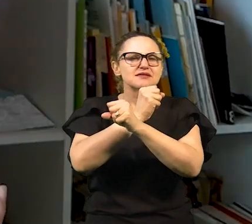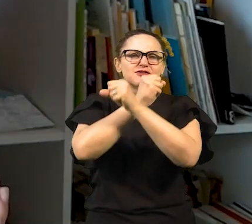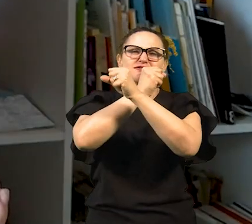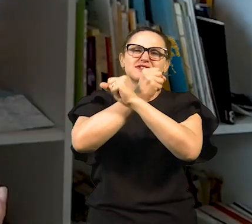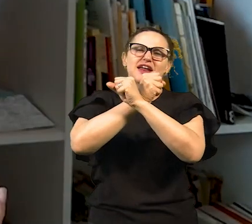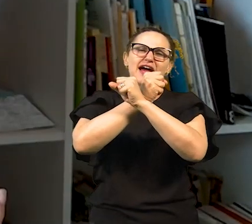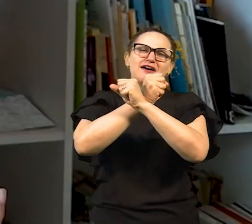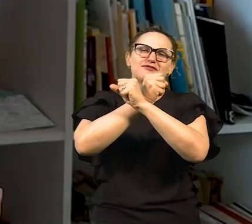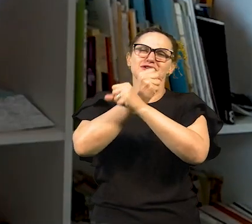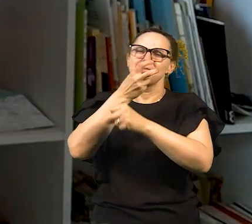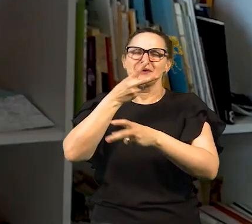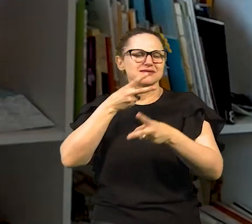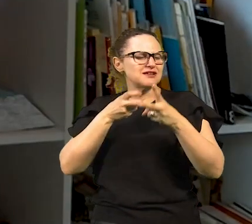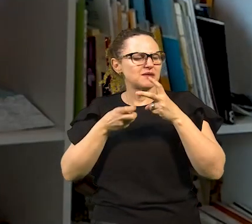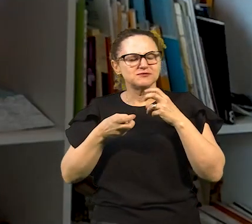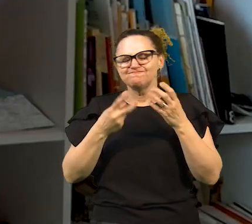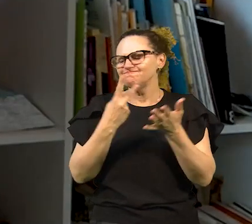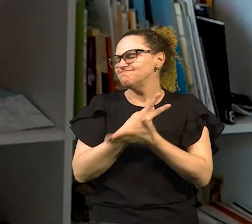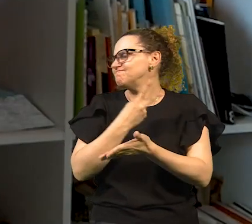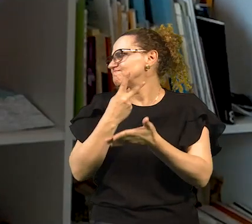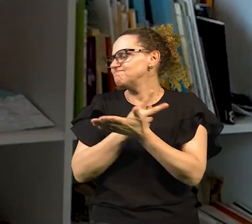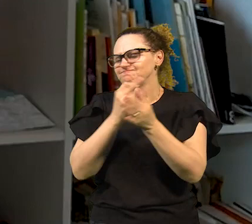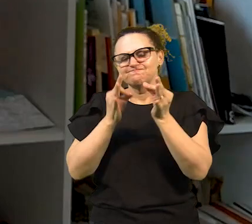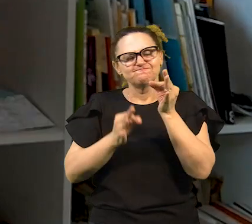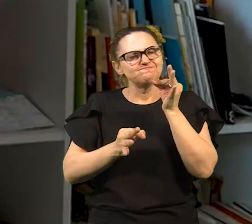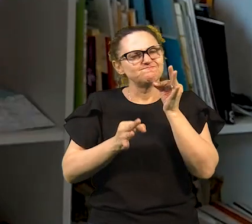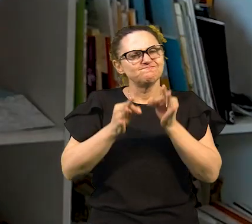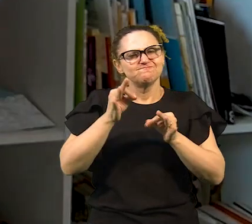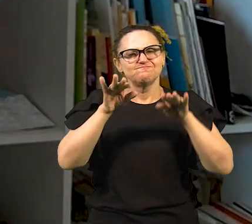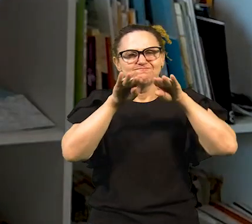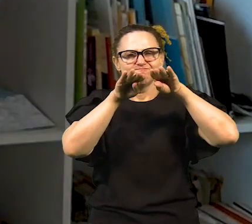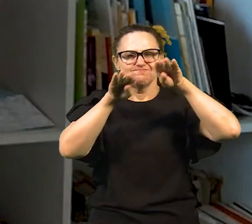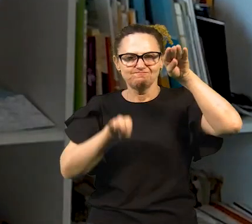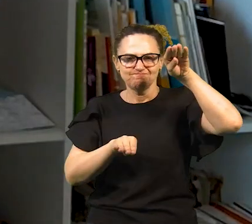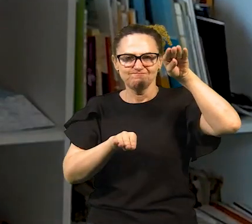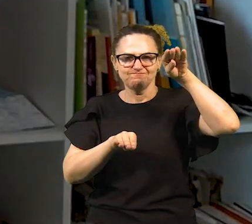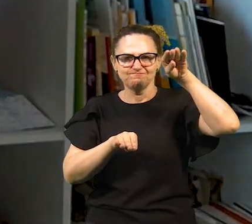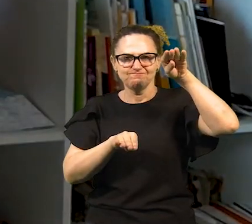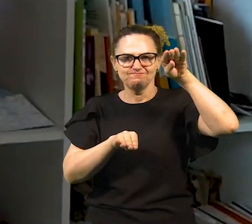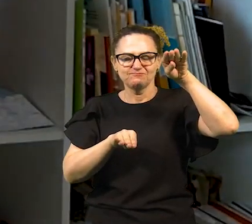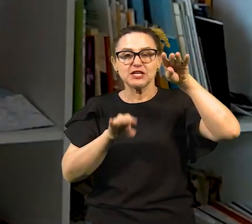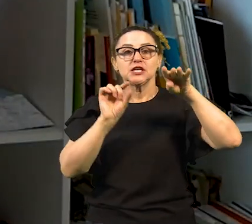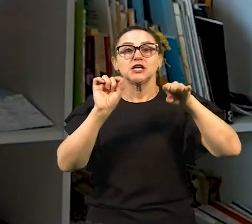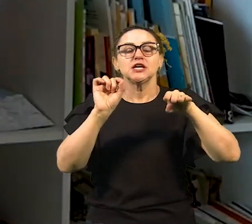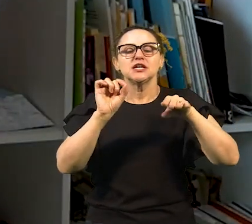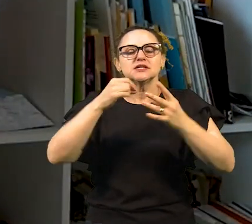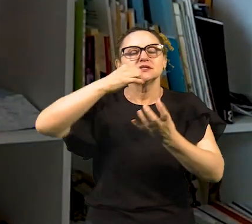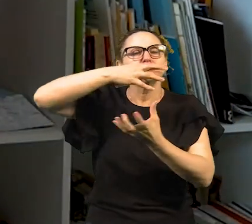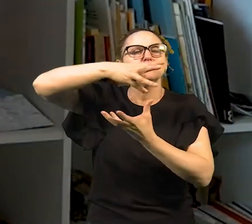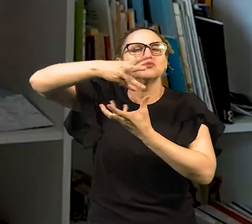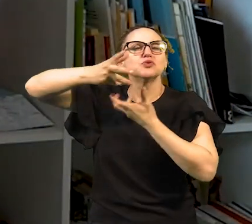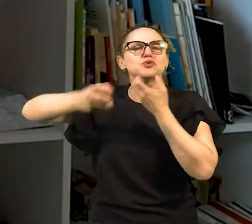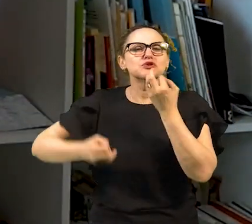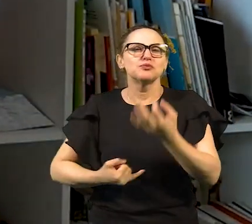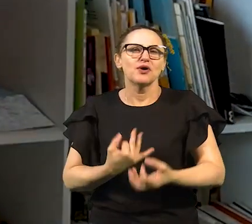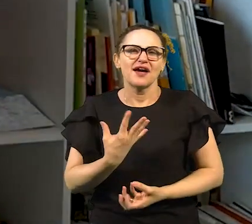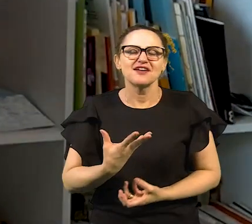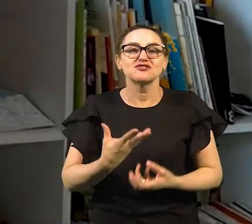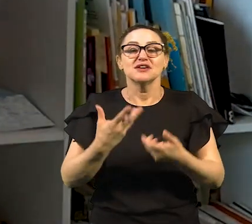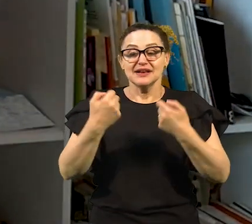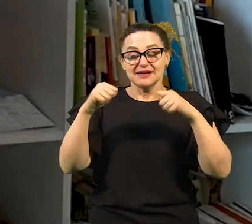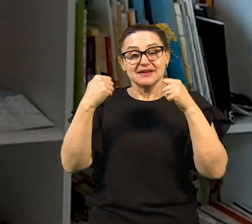dessa injustiça, né? E ele enxerga no eu lírico, num poeta, aquele que precisa denunciar isso de alguma